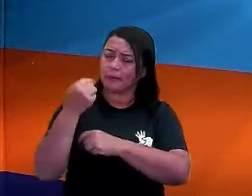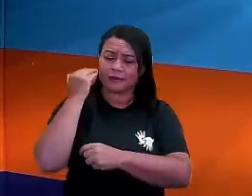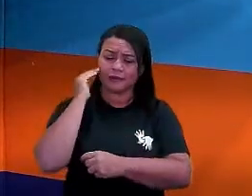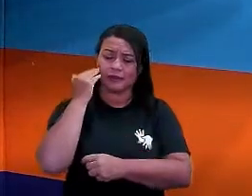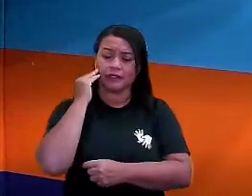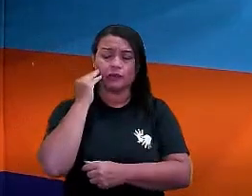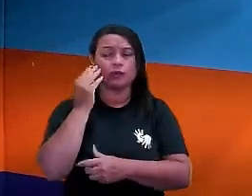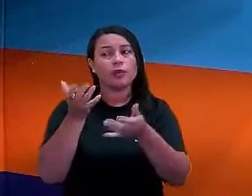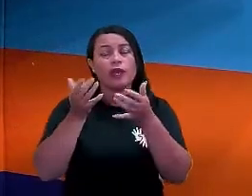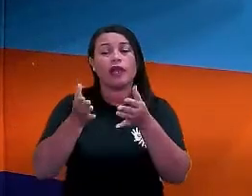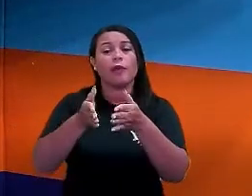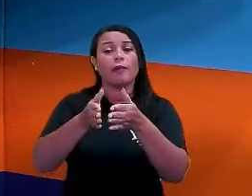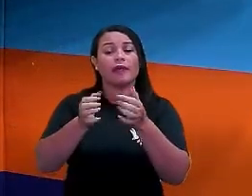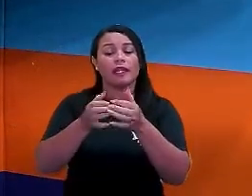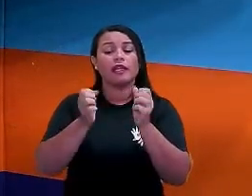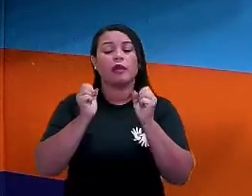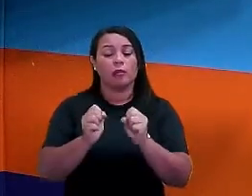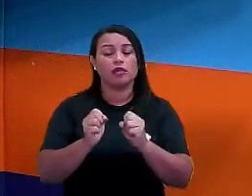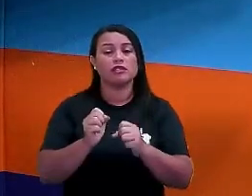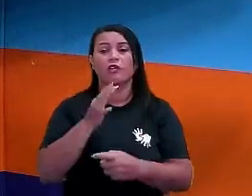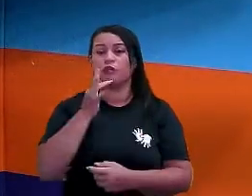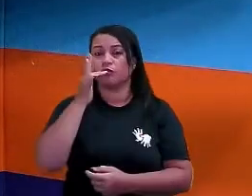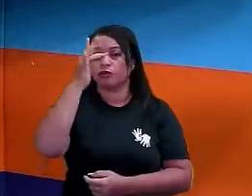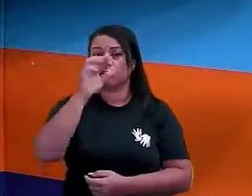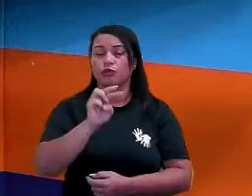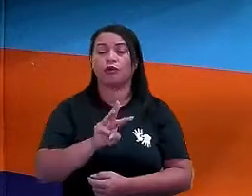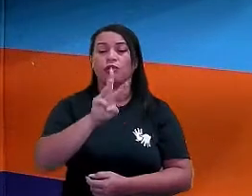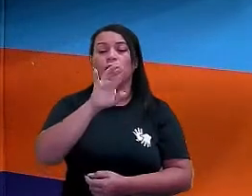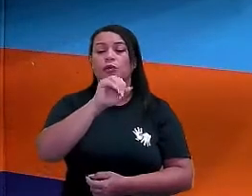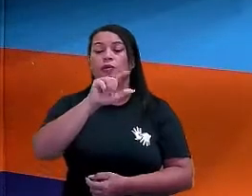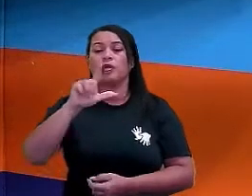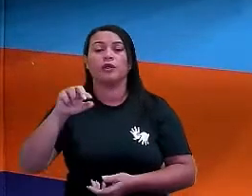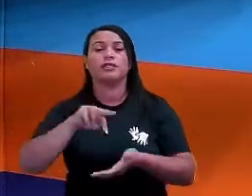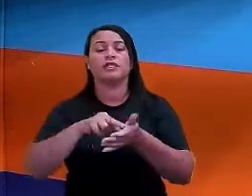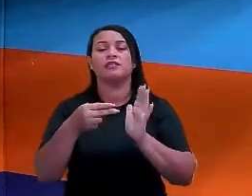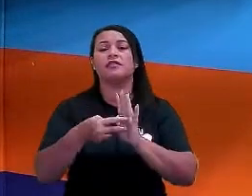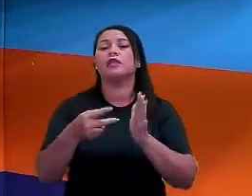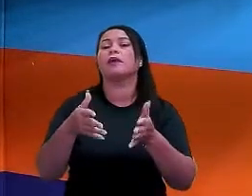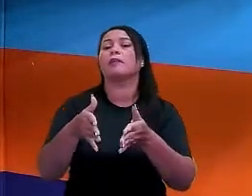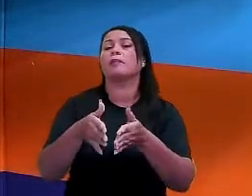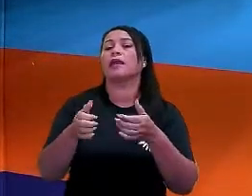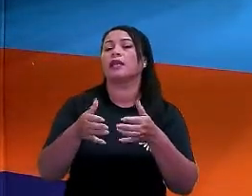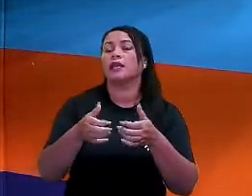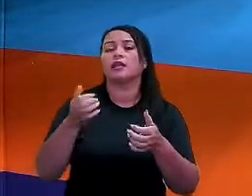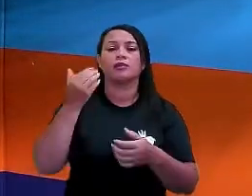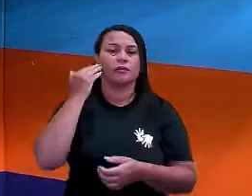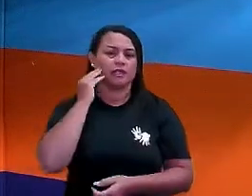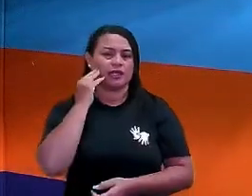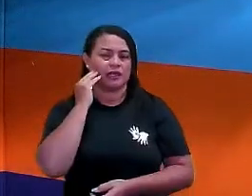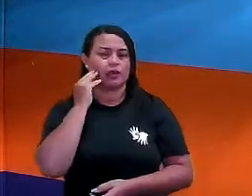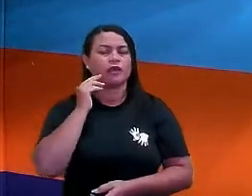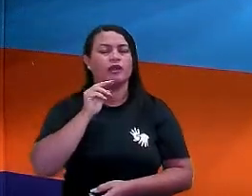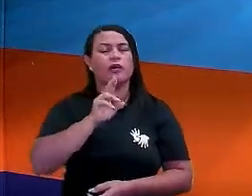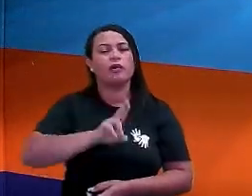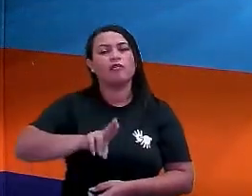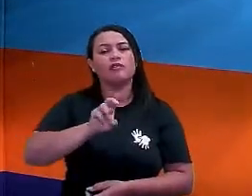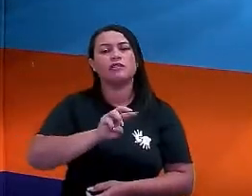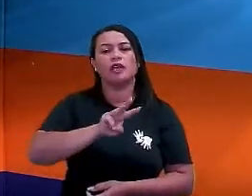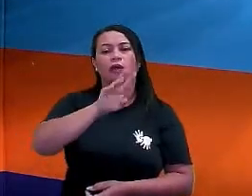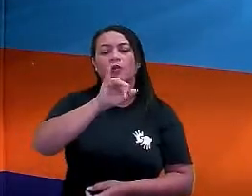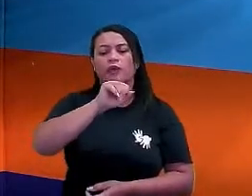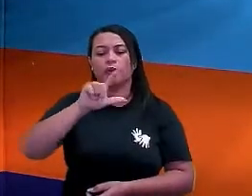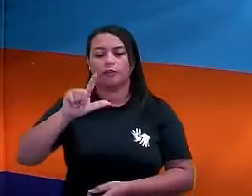pedido, eu posso usar o futuro com will, tá? Um pedido, uma solicitação. Então, eu uso o futuro com